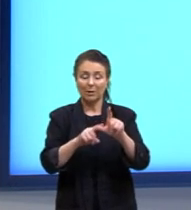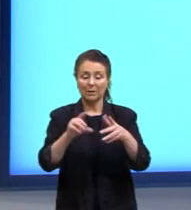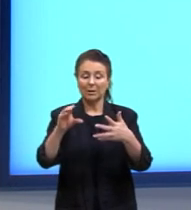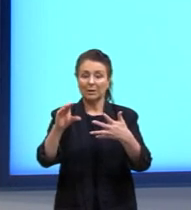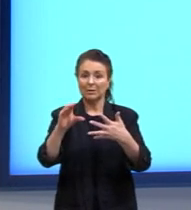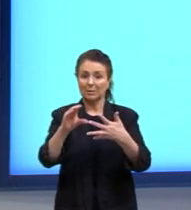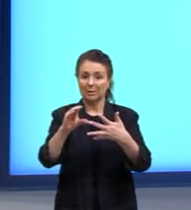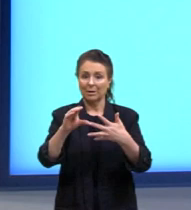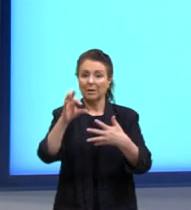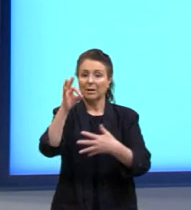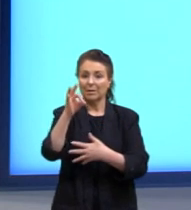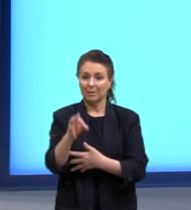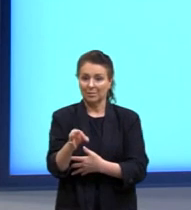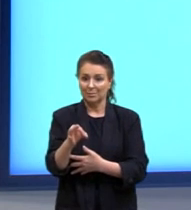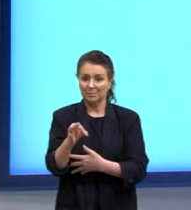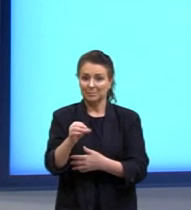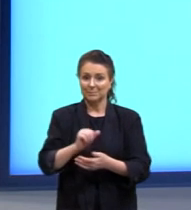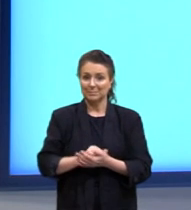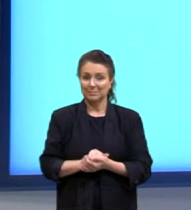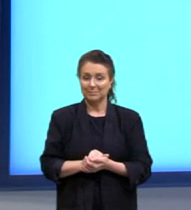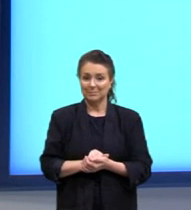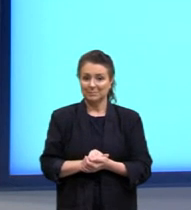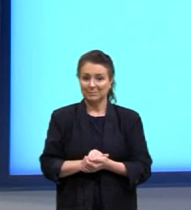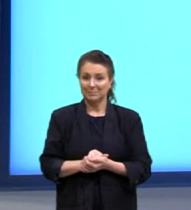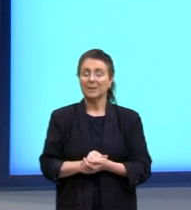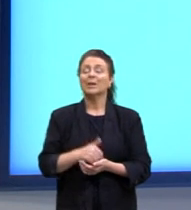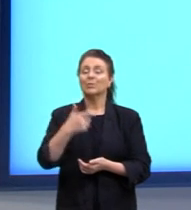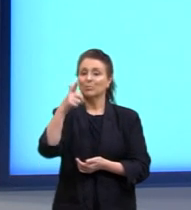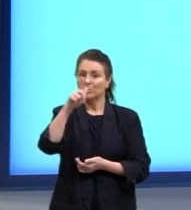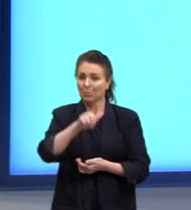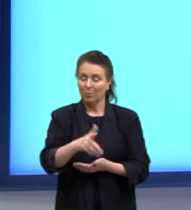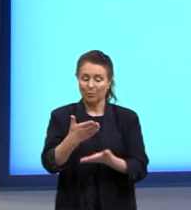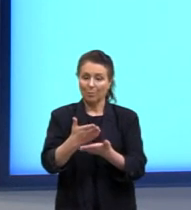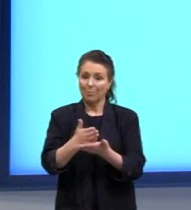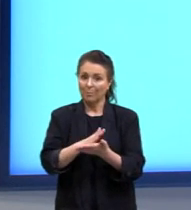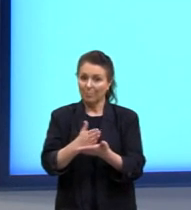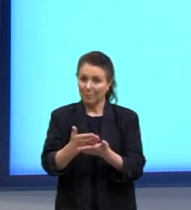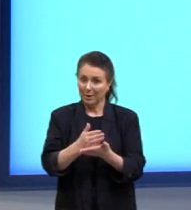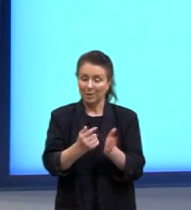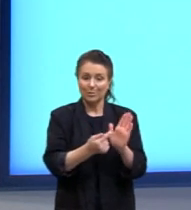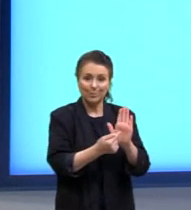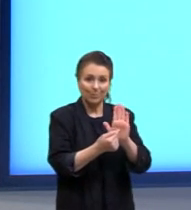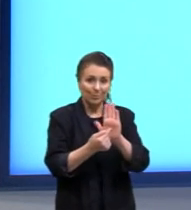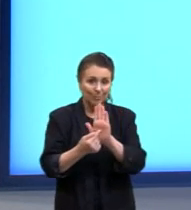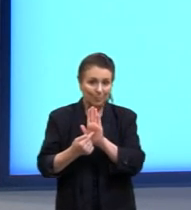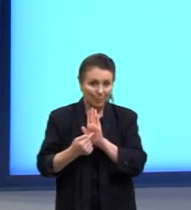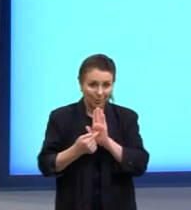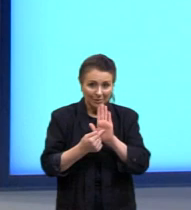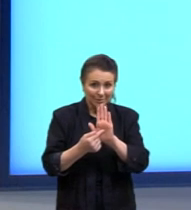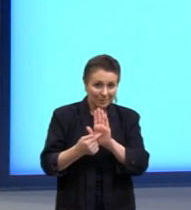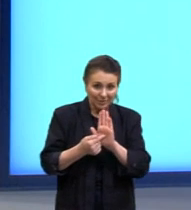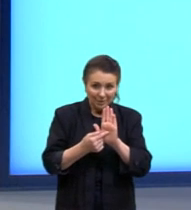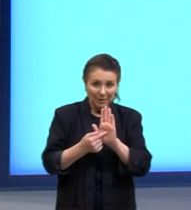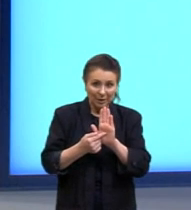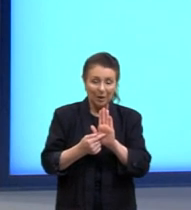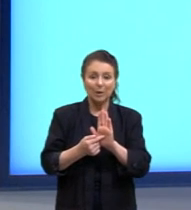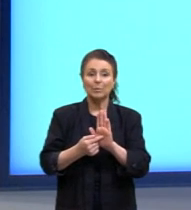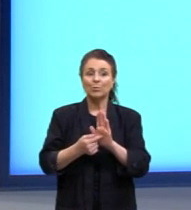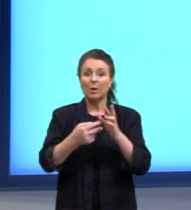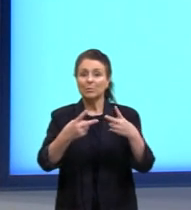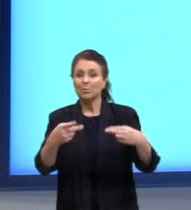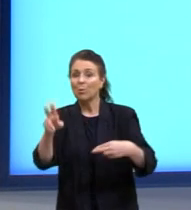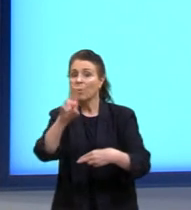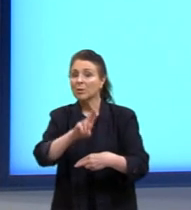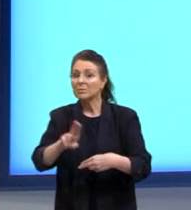correta novamente trabalhamos ali com a média mas trazendo para uma situação aí no nosso cotidiano